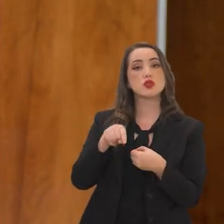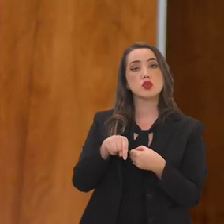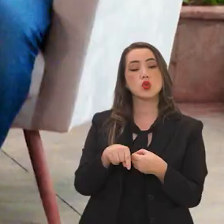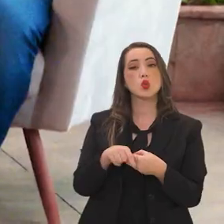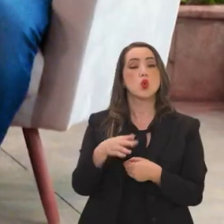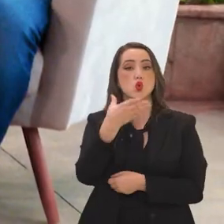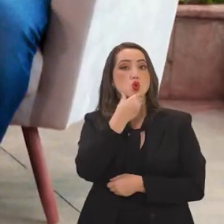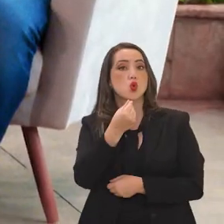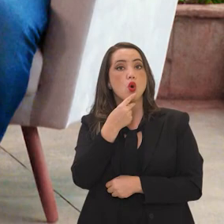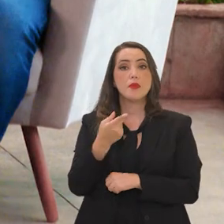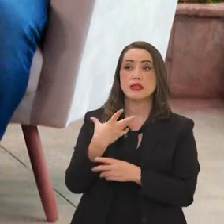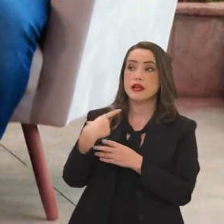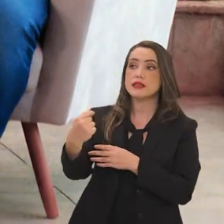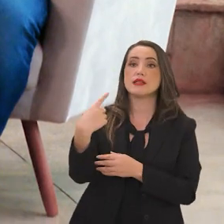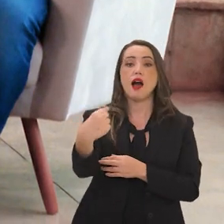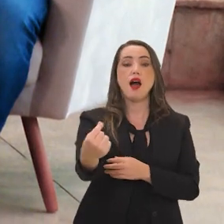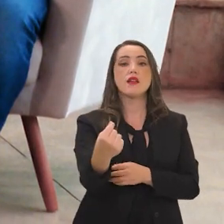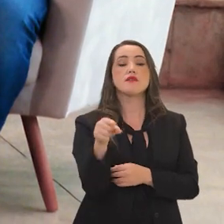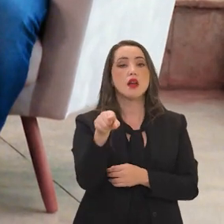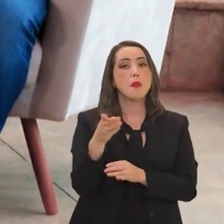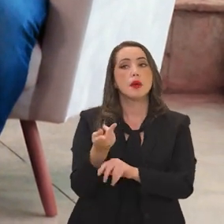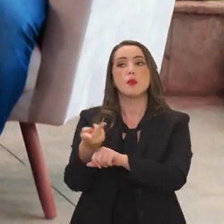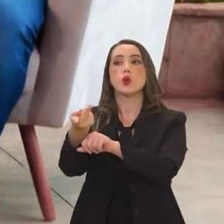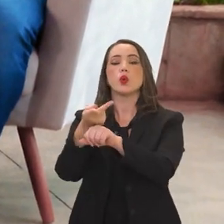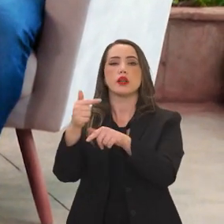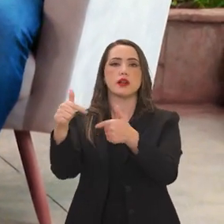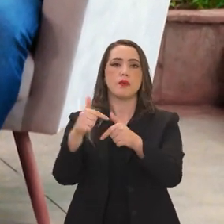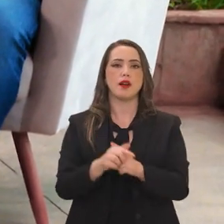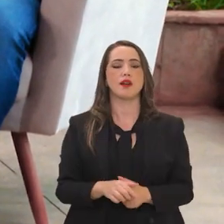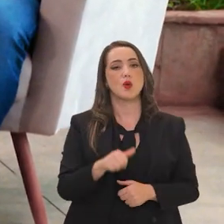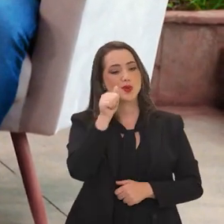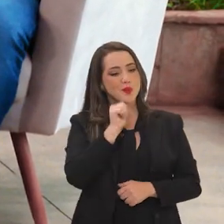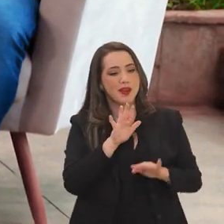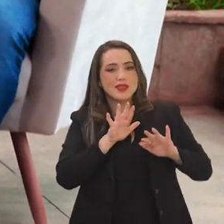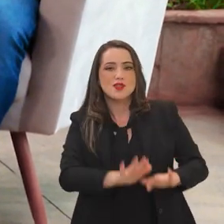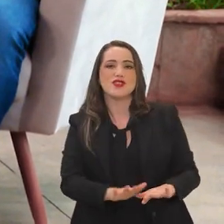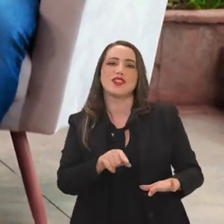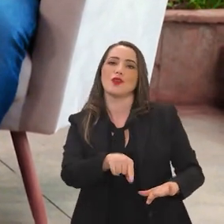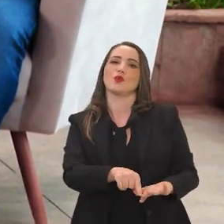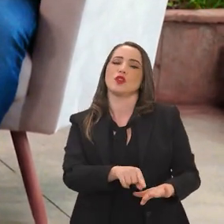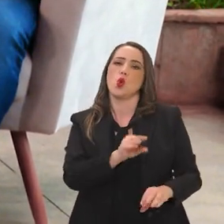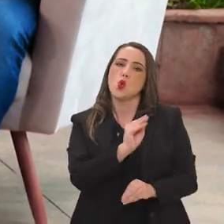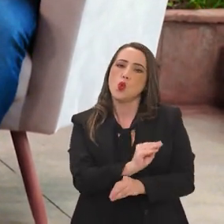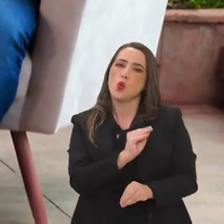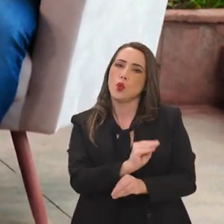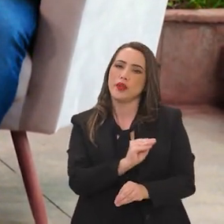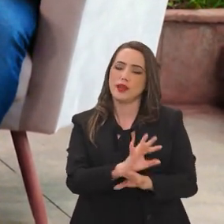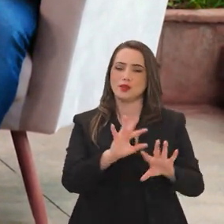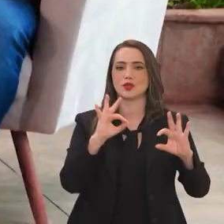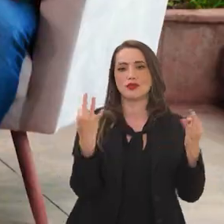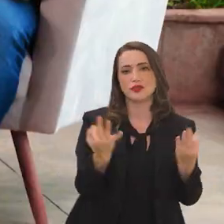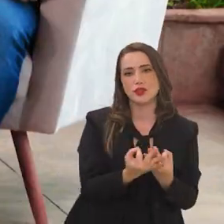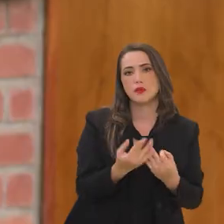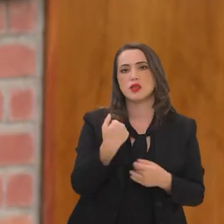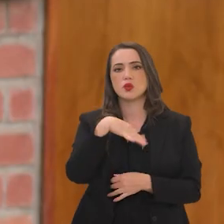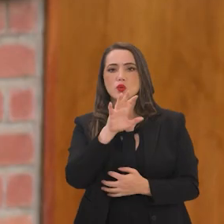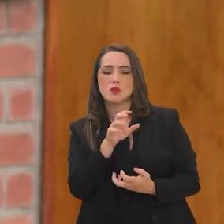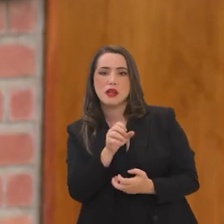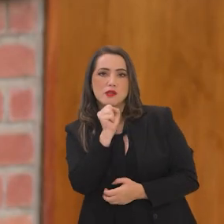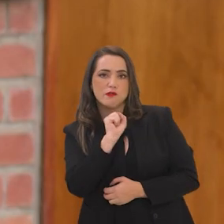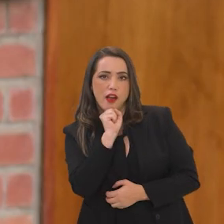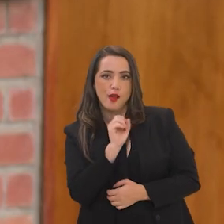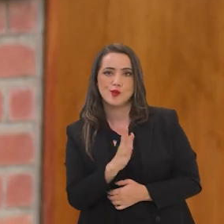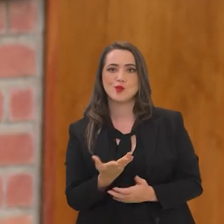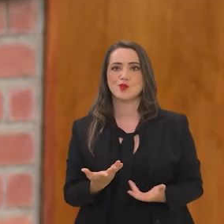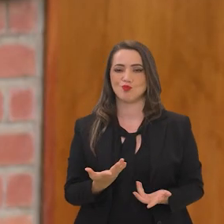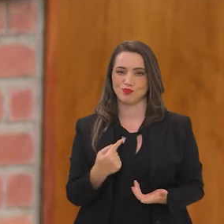que migra é a mão de obra masculina a mão de obra que vai ficar é a mão de obra feminina que fica com cuidado né da família dos mais